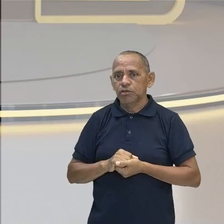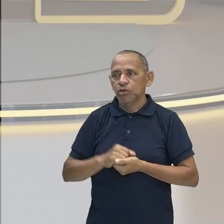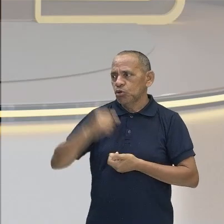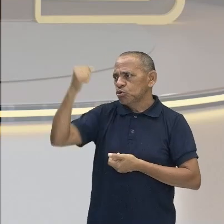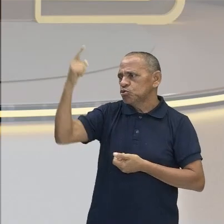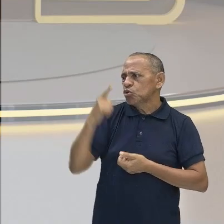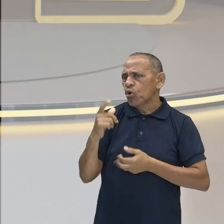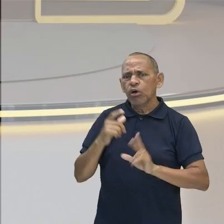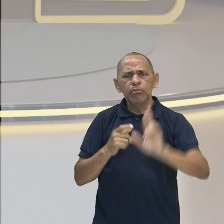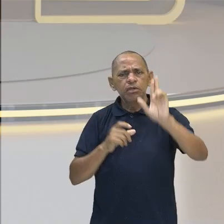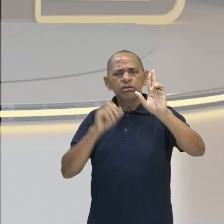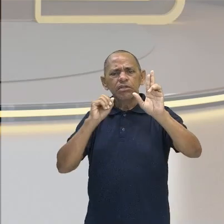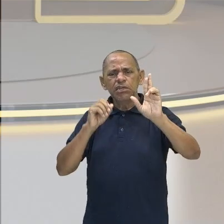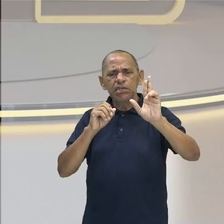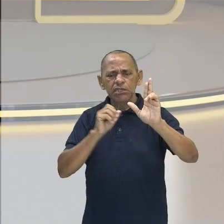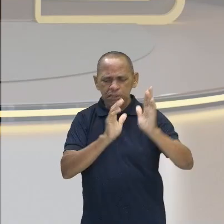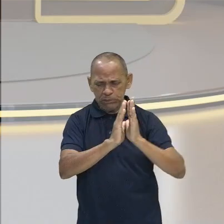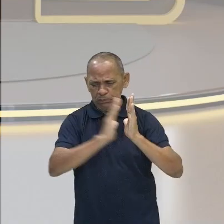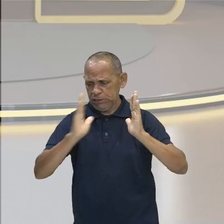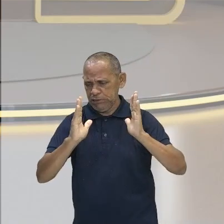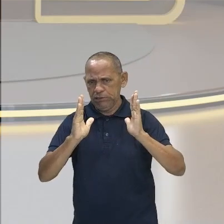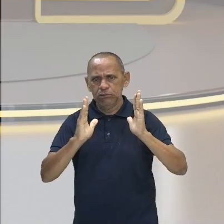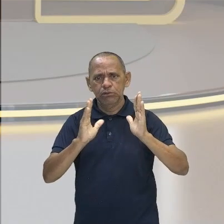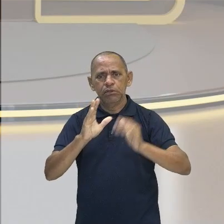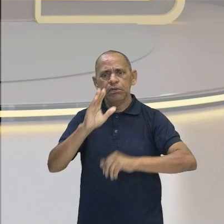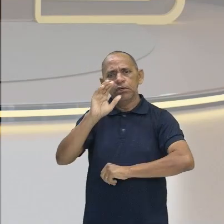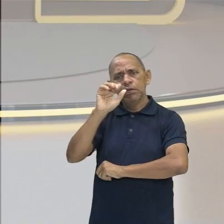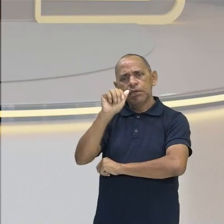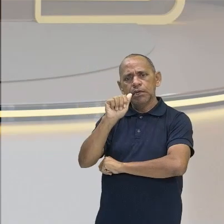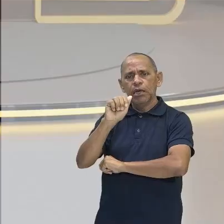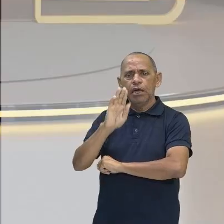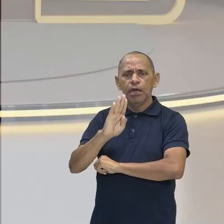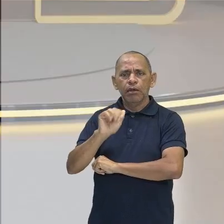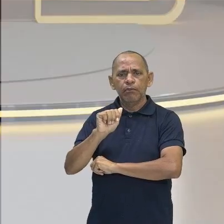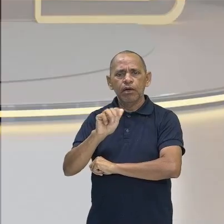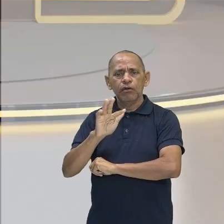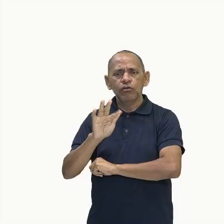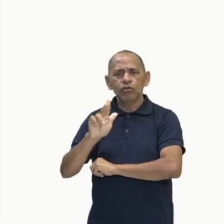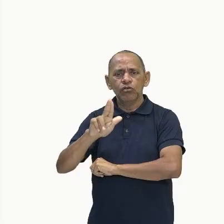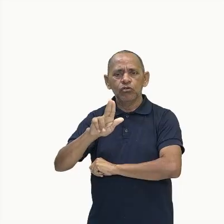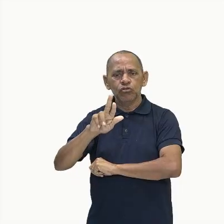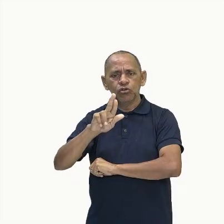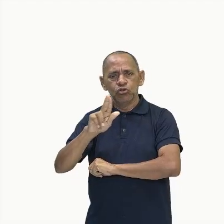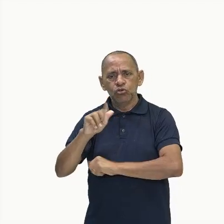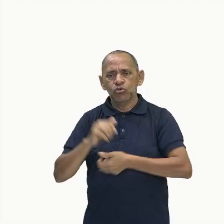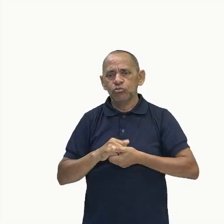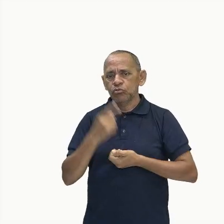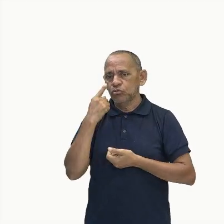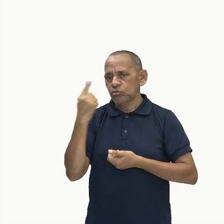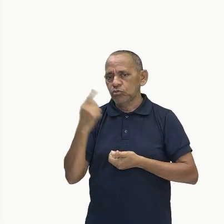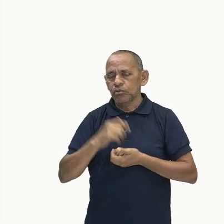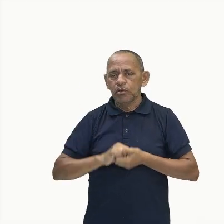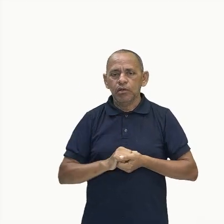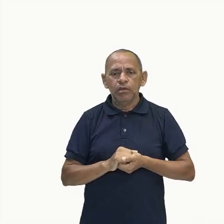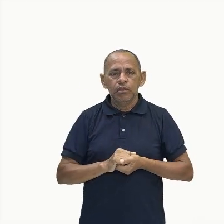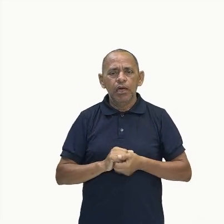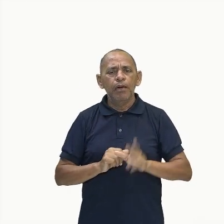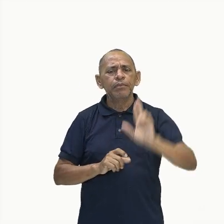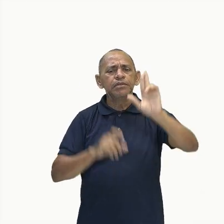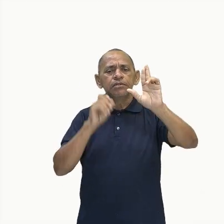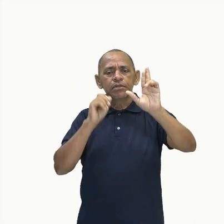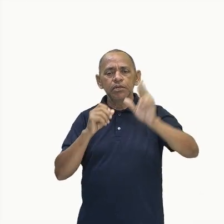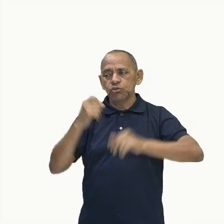representaria nesse momento do Abapuru, da pintura Abapuru? Vamos ver? Vamos voltar aí para o nosso Abapuru. Então, olhem